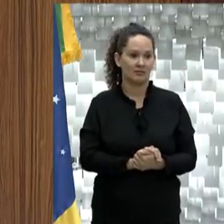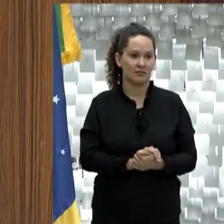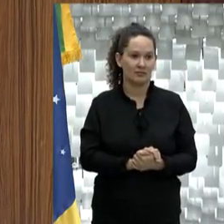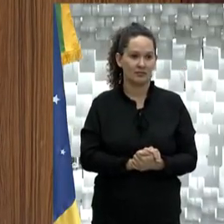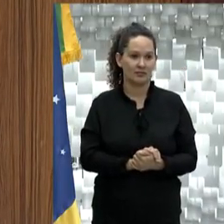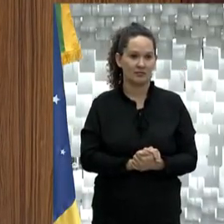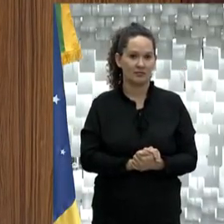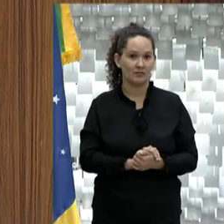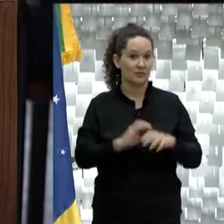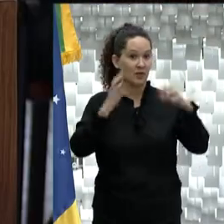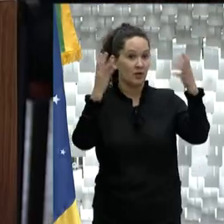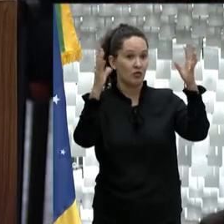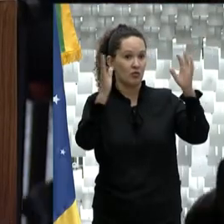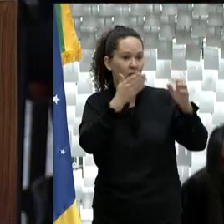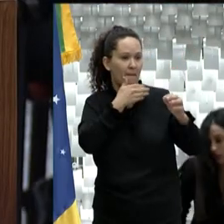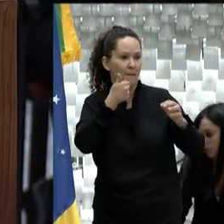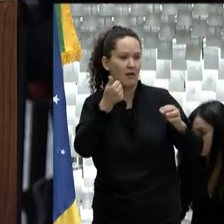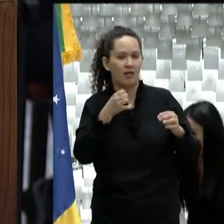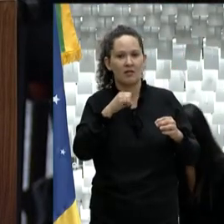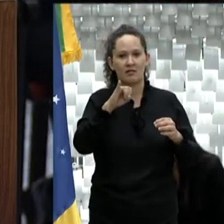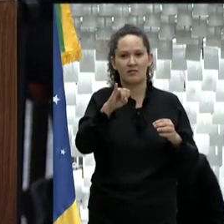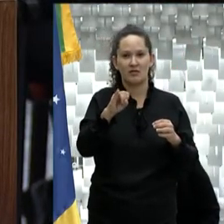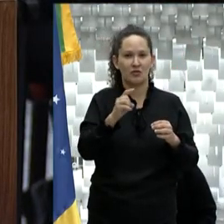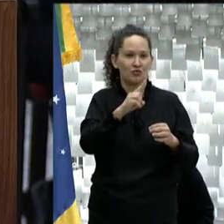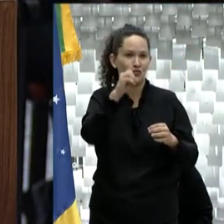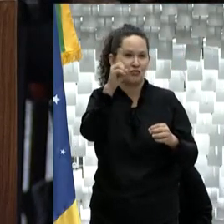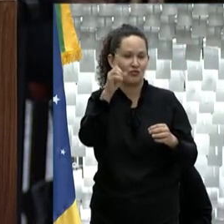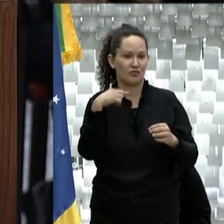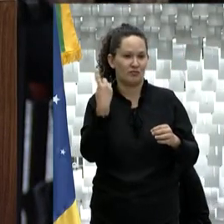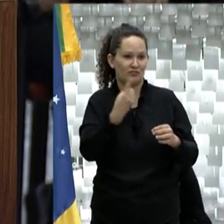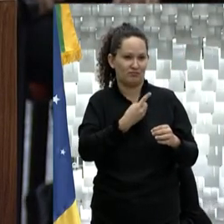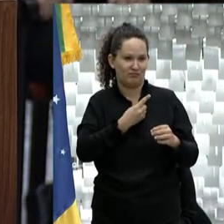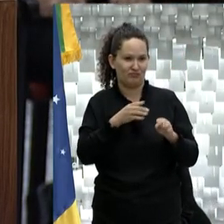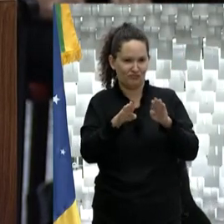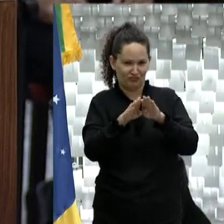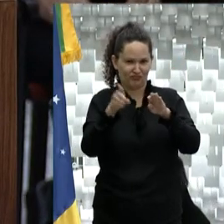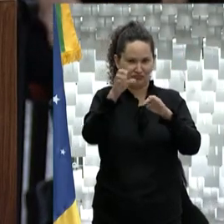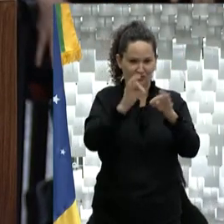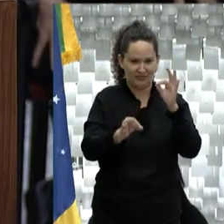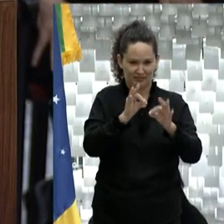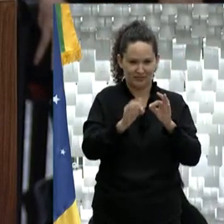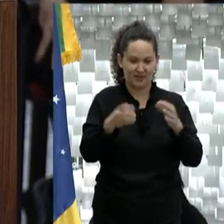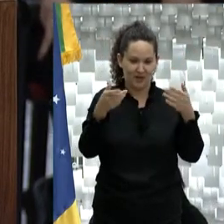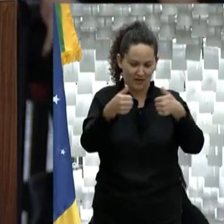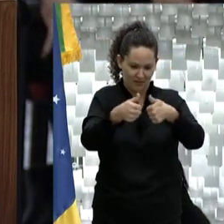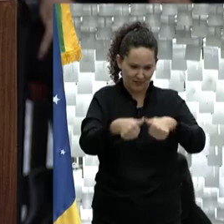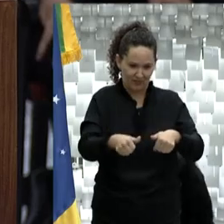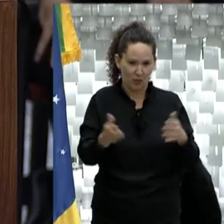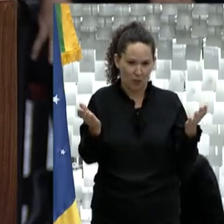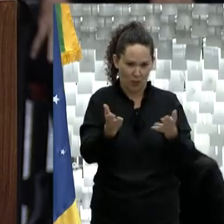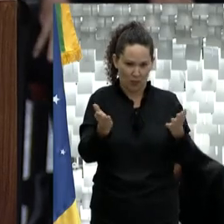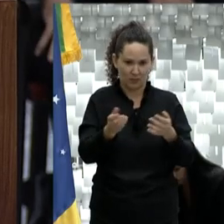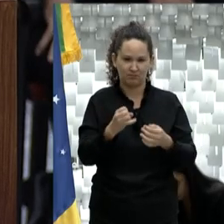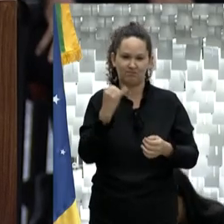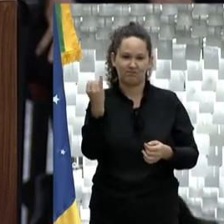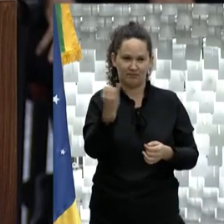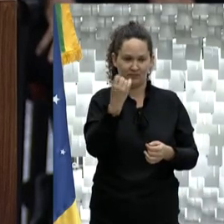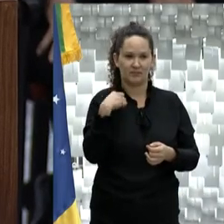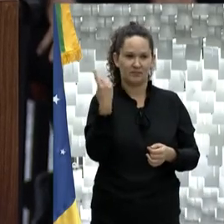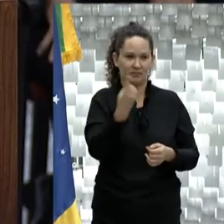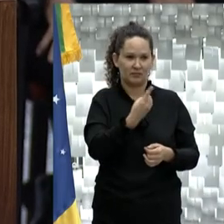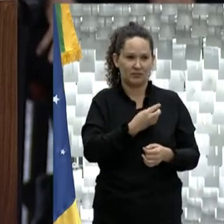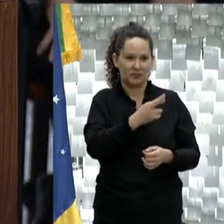Que comemoração melhor seria do que comemorar no dia do nosso Superior Tribunal de Justiça, aqui, nesse momento tão importante para a